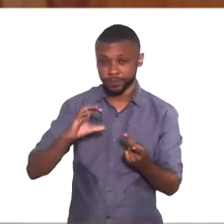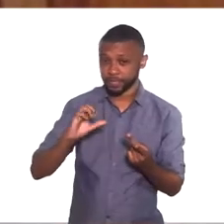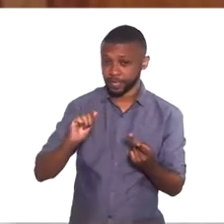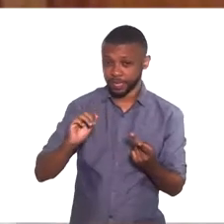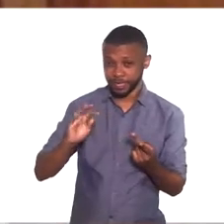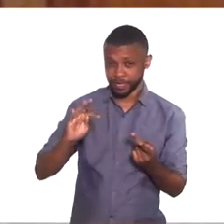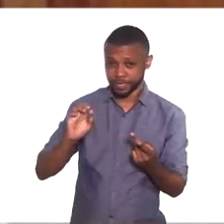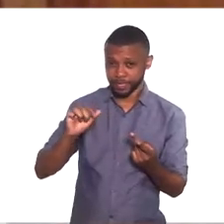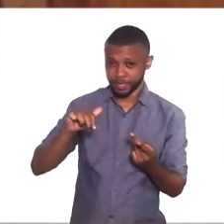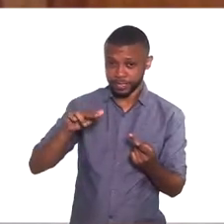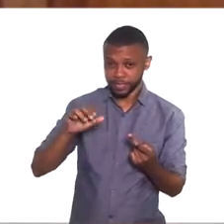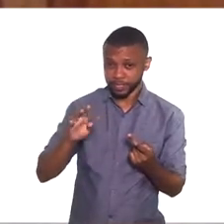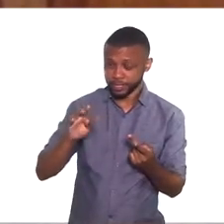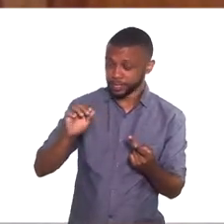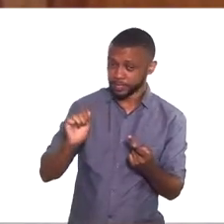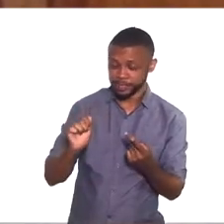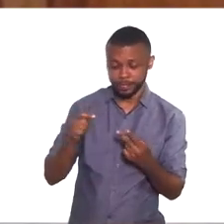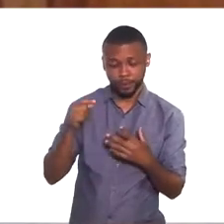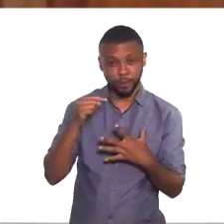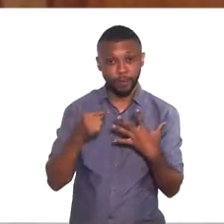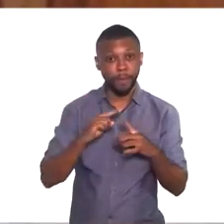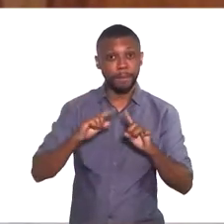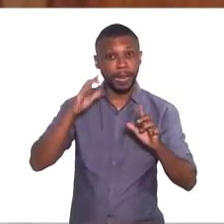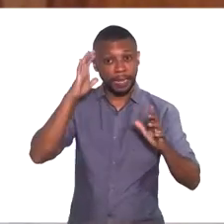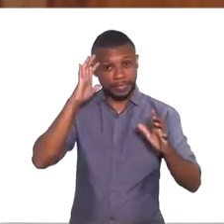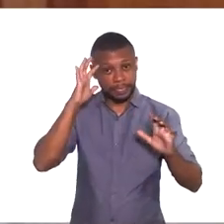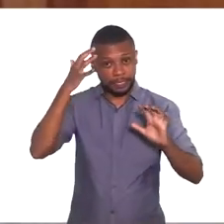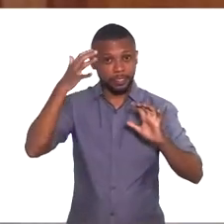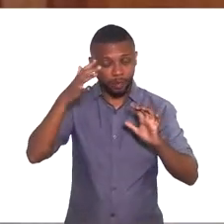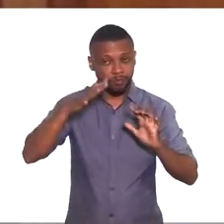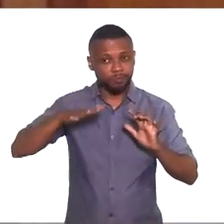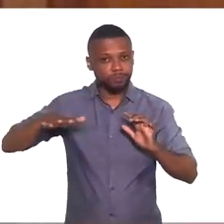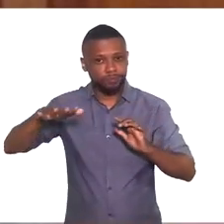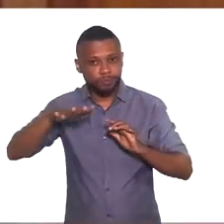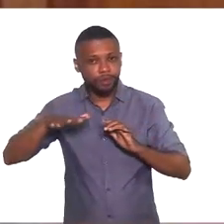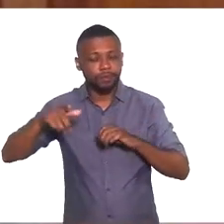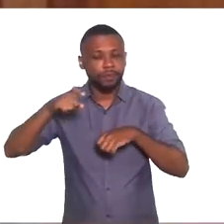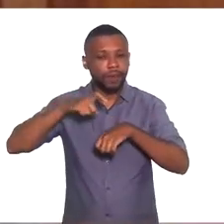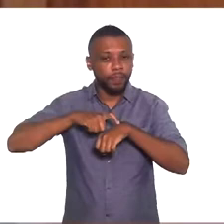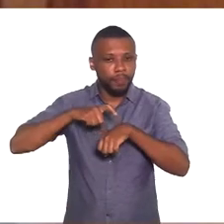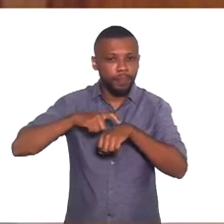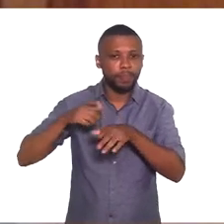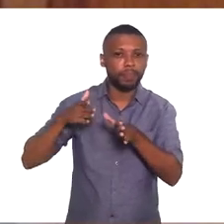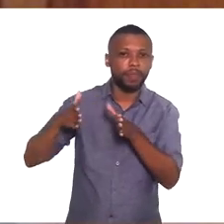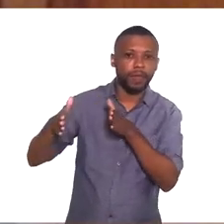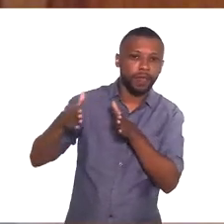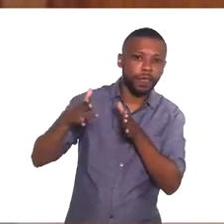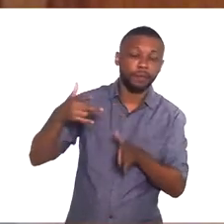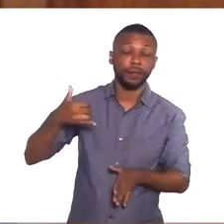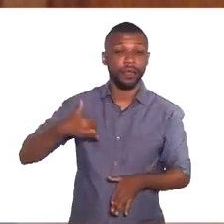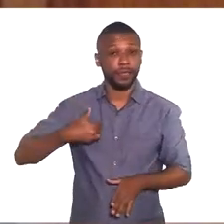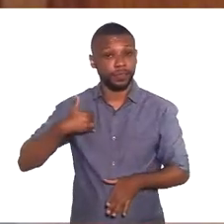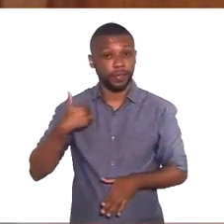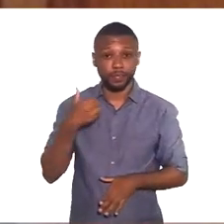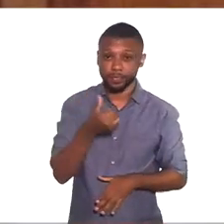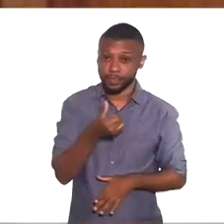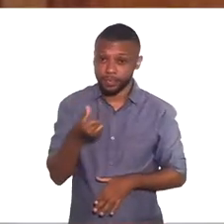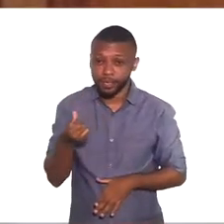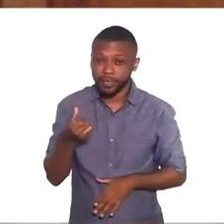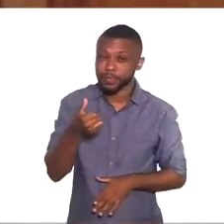coroinha como catequistas os mais mas a decisão de entrar para a vida religiosa foi na época